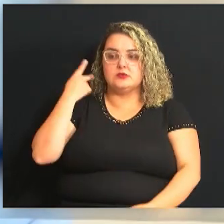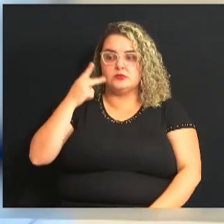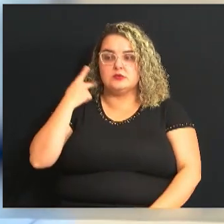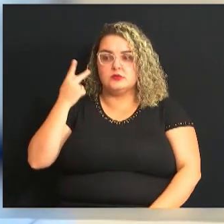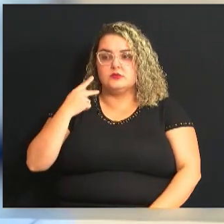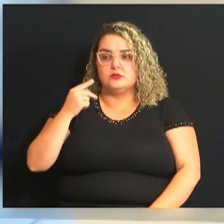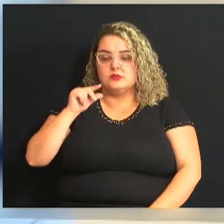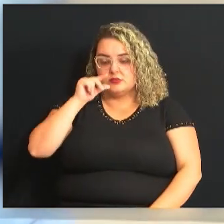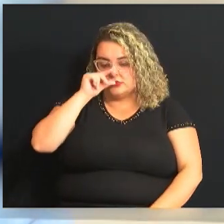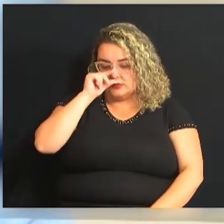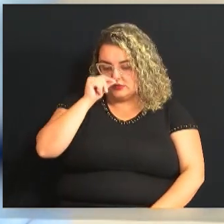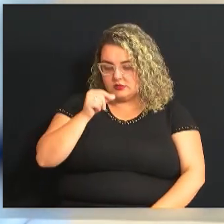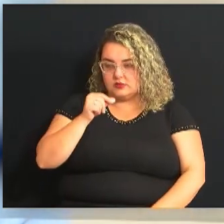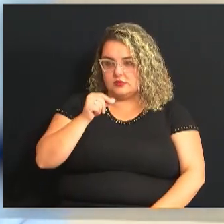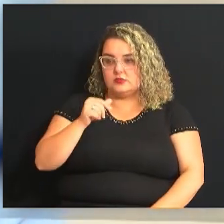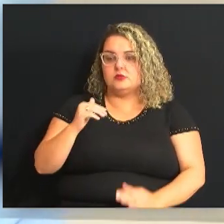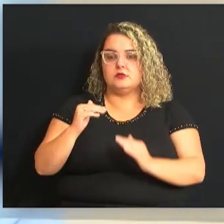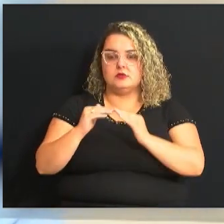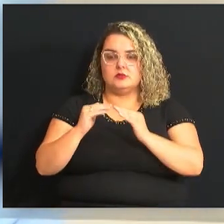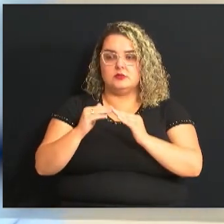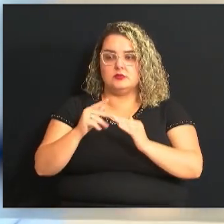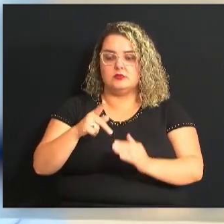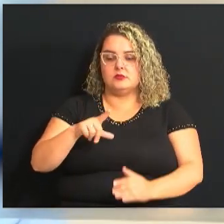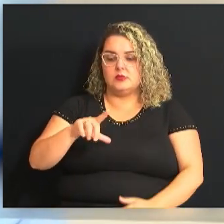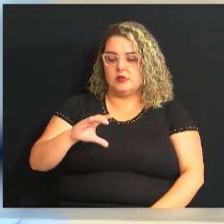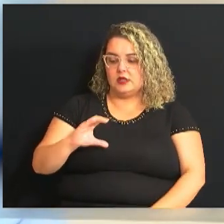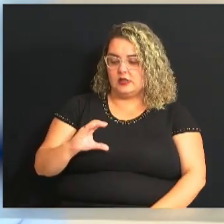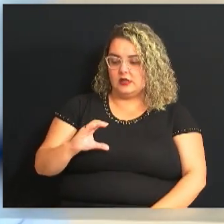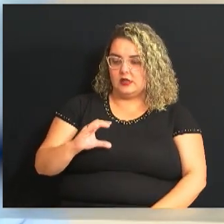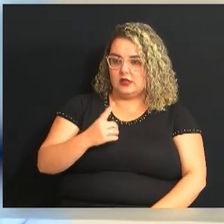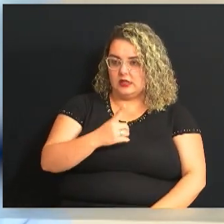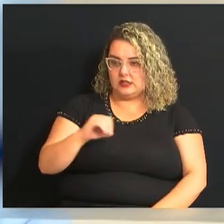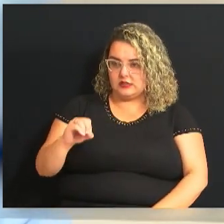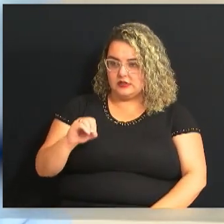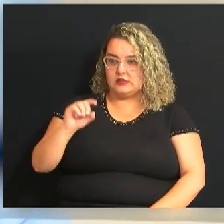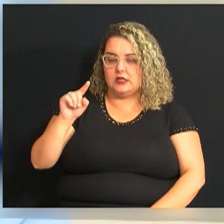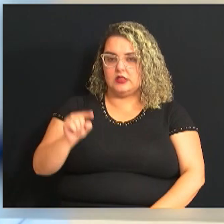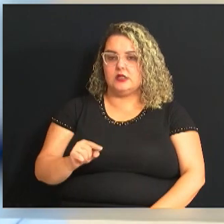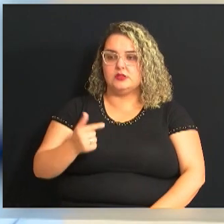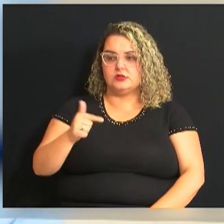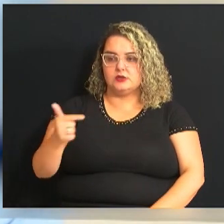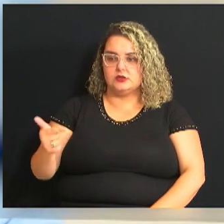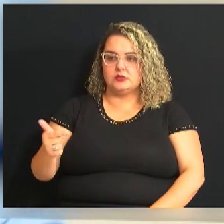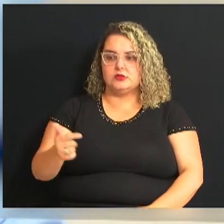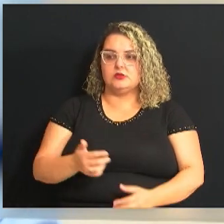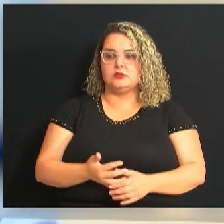Arnaldo Salvetti, favorável ao PL 100 de 2022 do processo